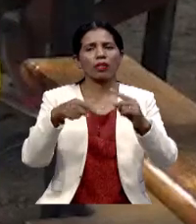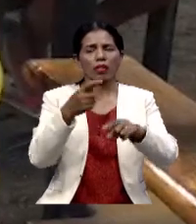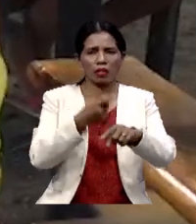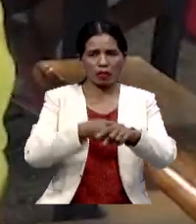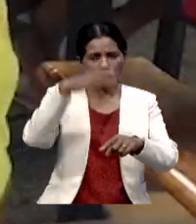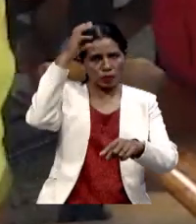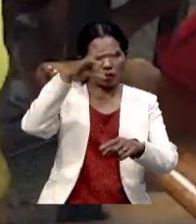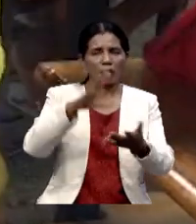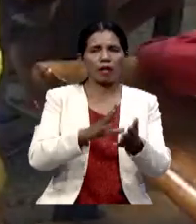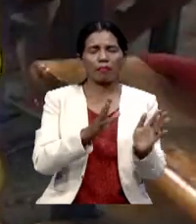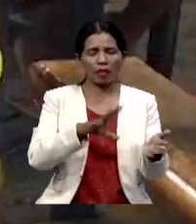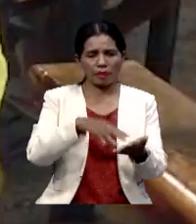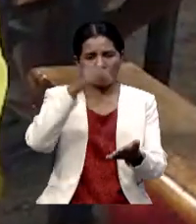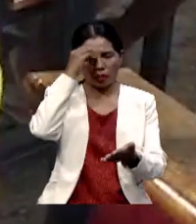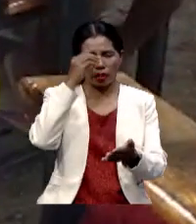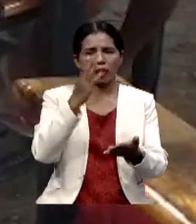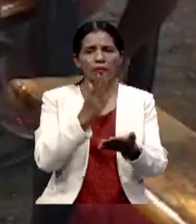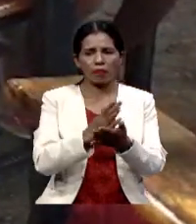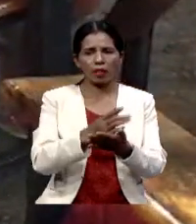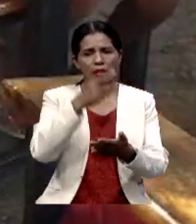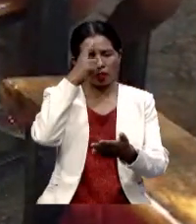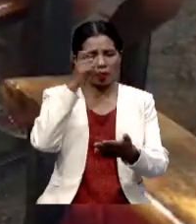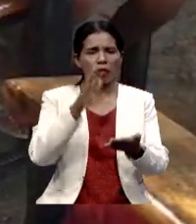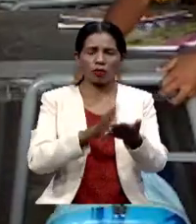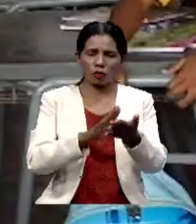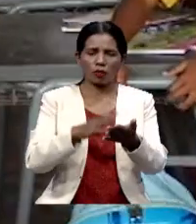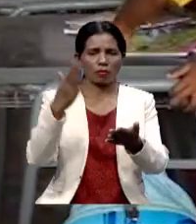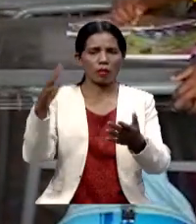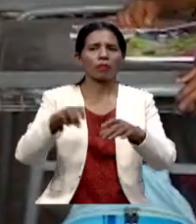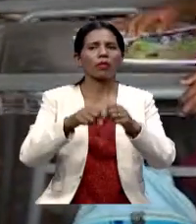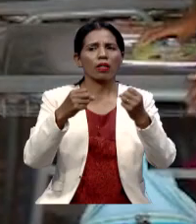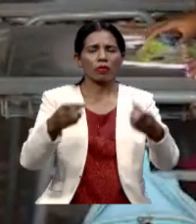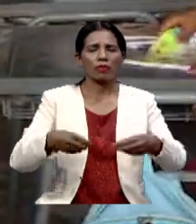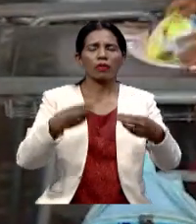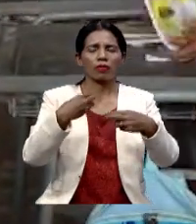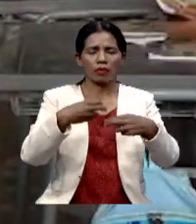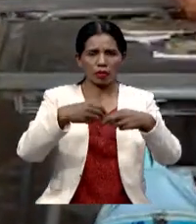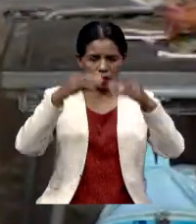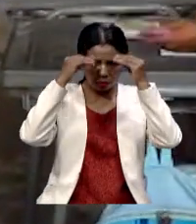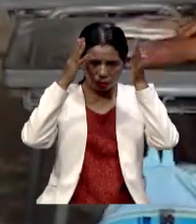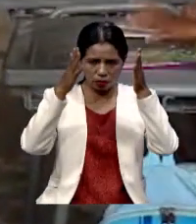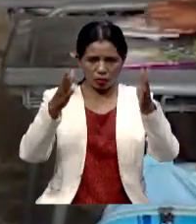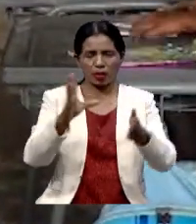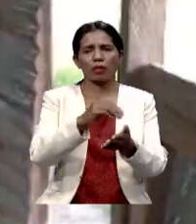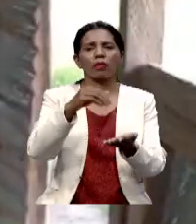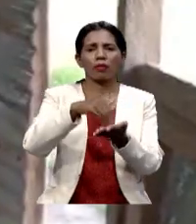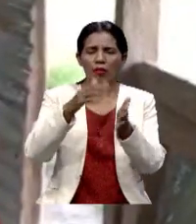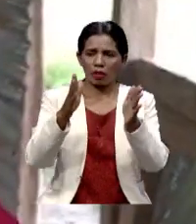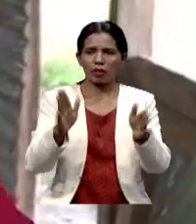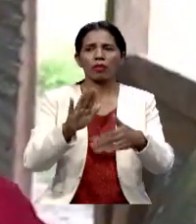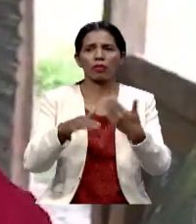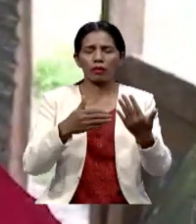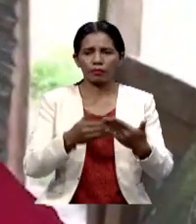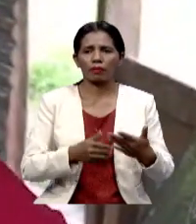unang proses aprendizagem obrigado para tama condição escola neve grave. Fo ameaça ba manoring no estudante. Dari neve ame hasur